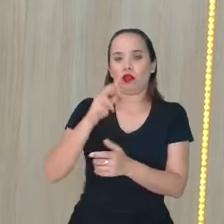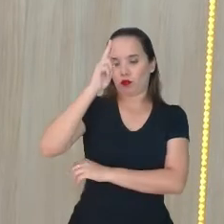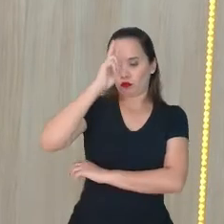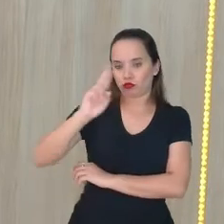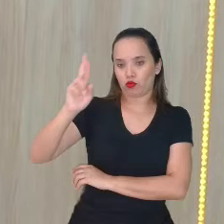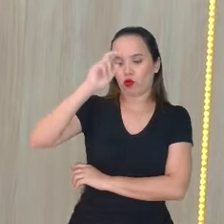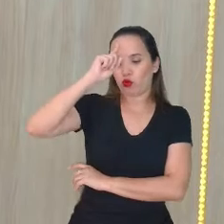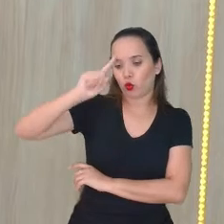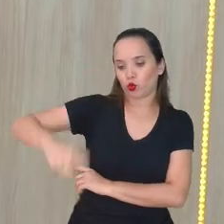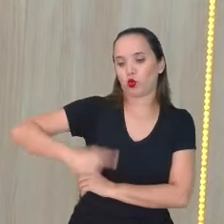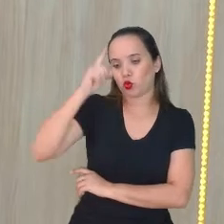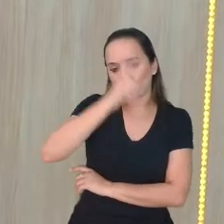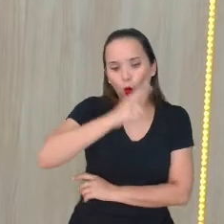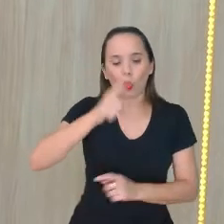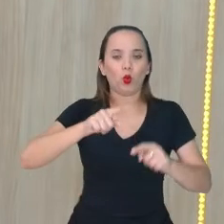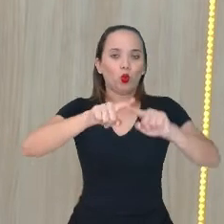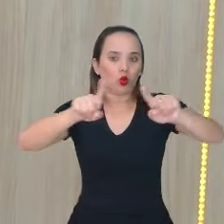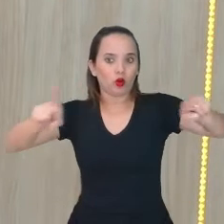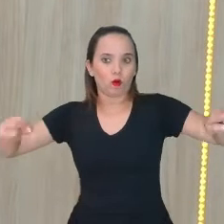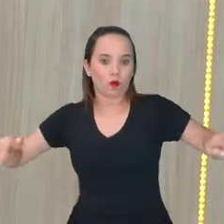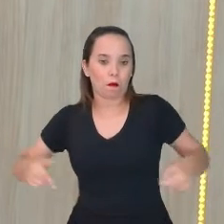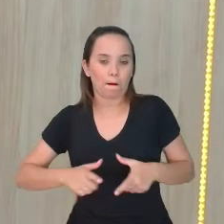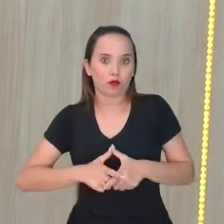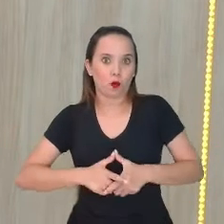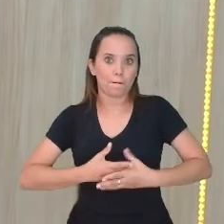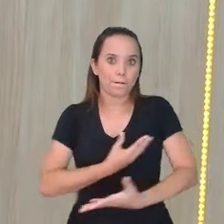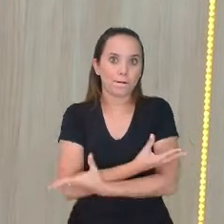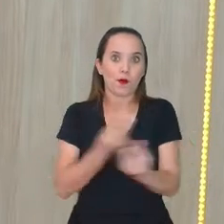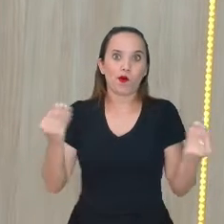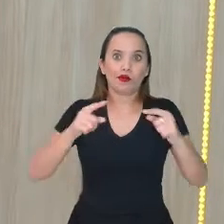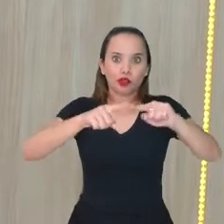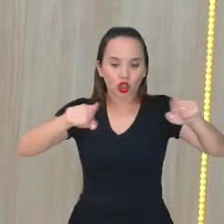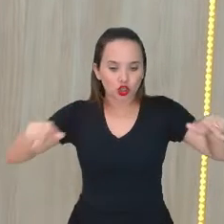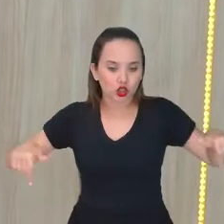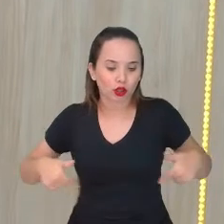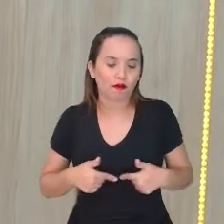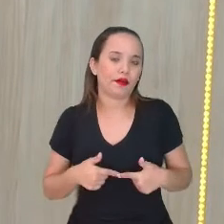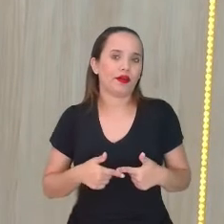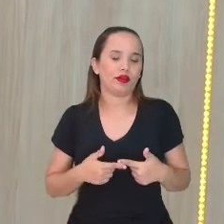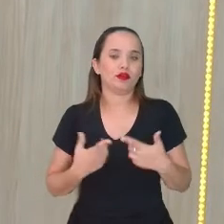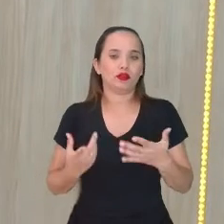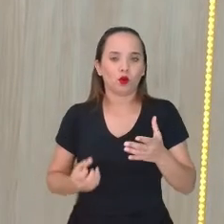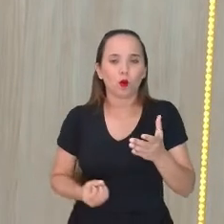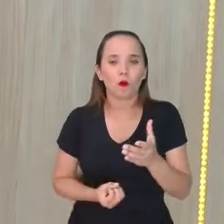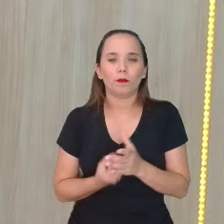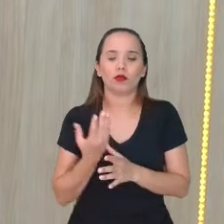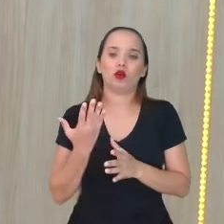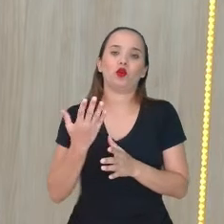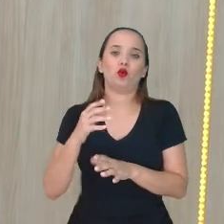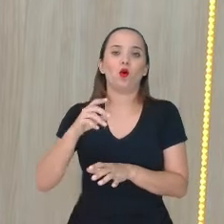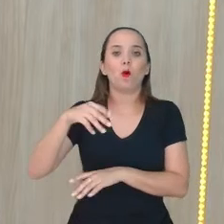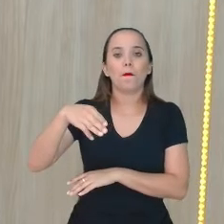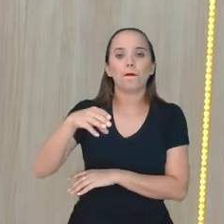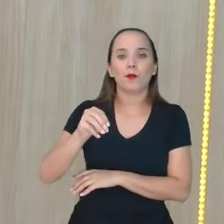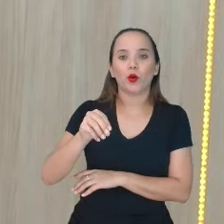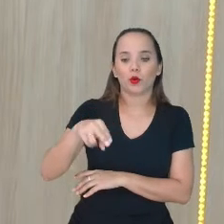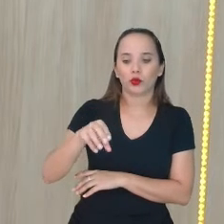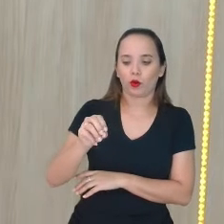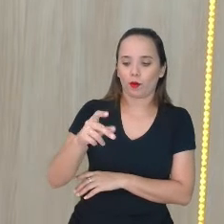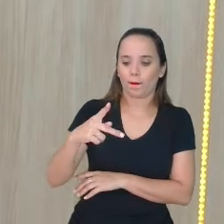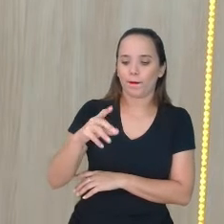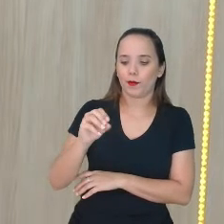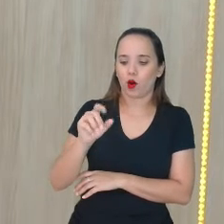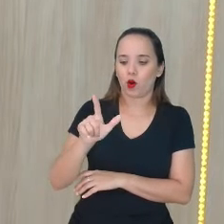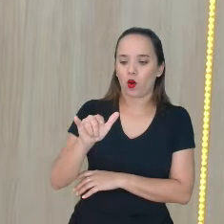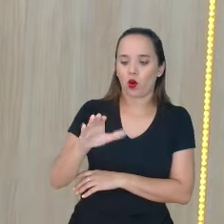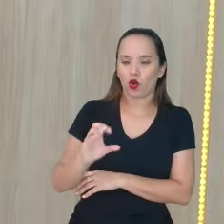ali proprietário de terra, né, ou empresa. Então, criou-se ainda mais esses monopólios, né, concentrado na mão